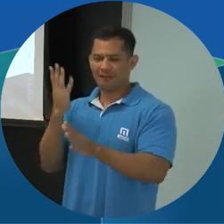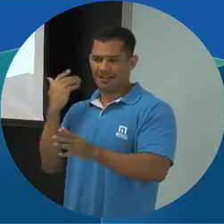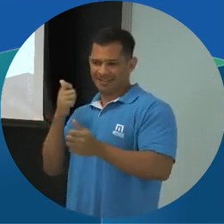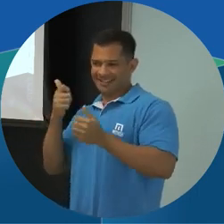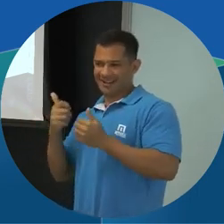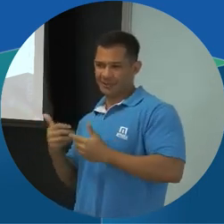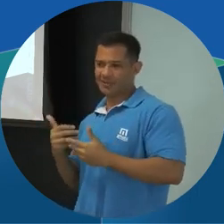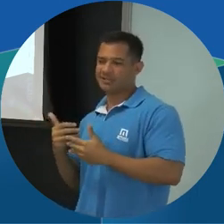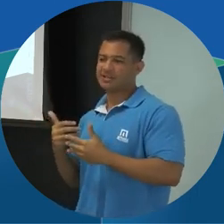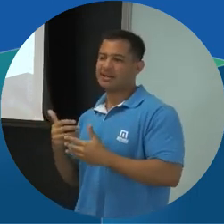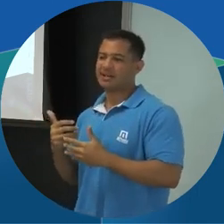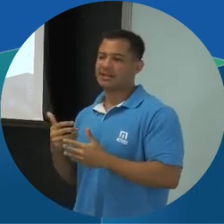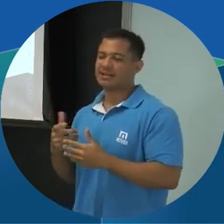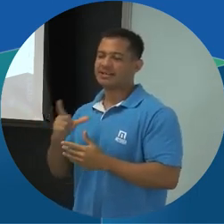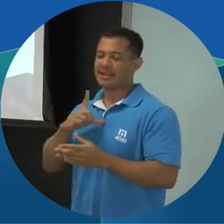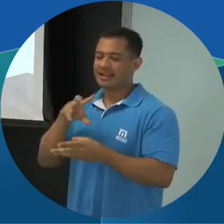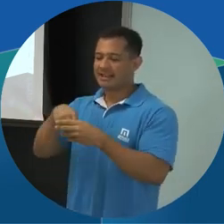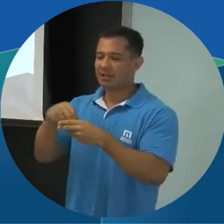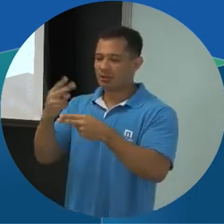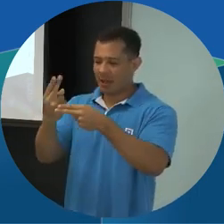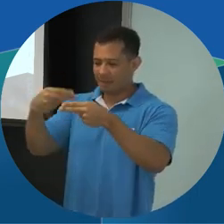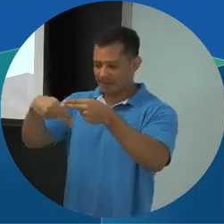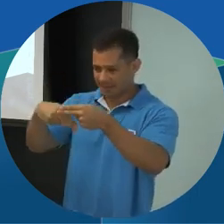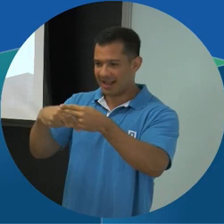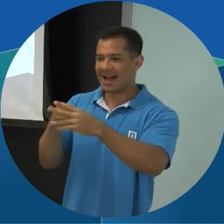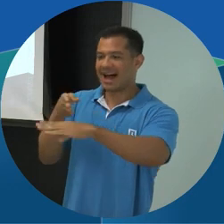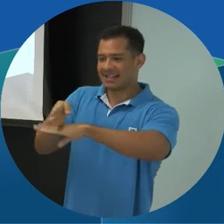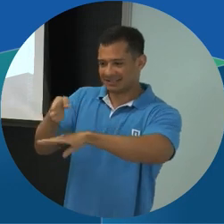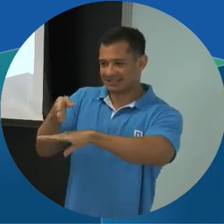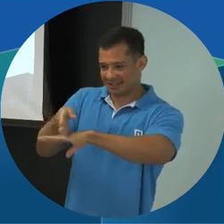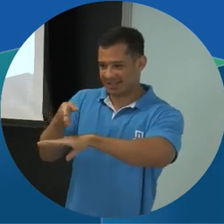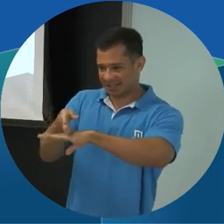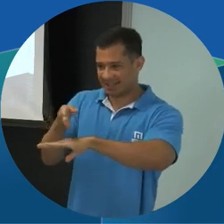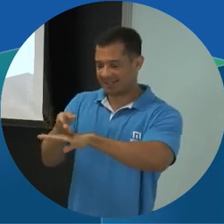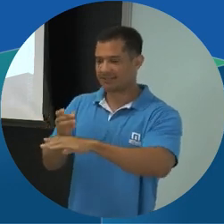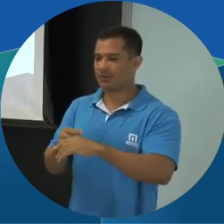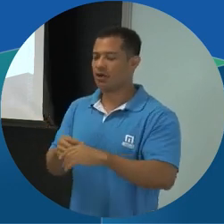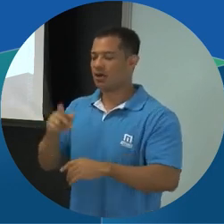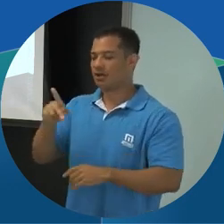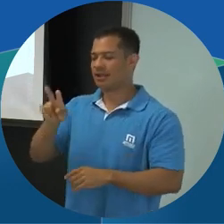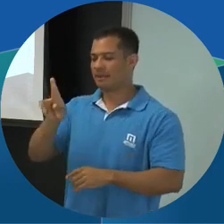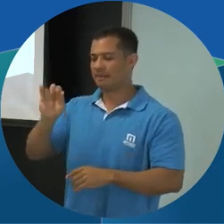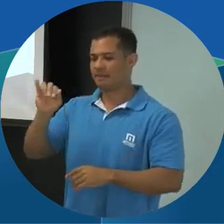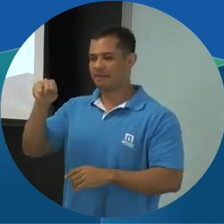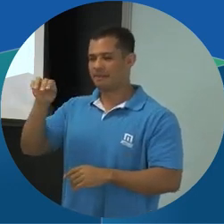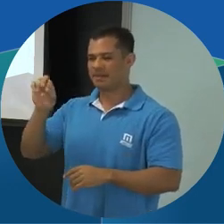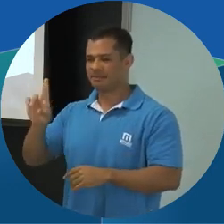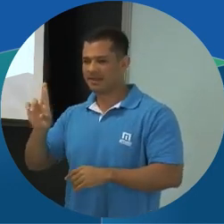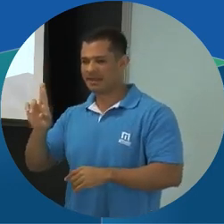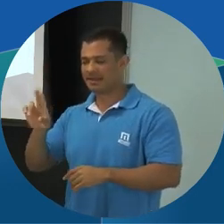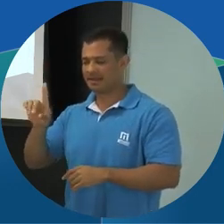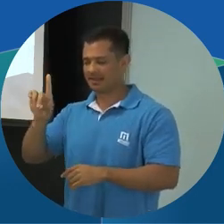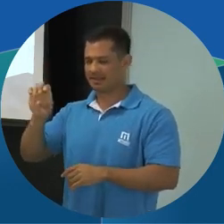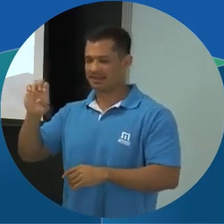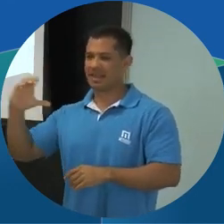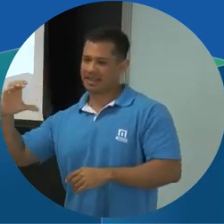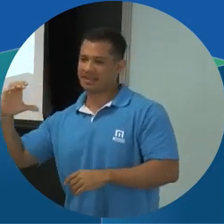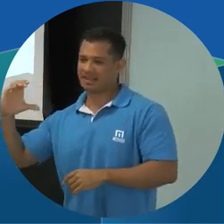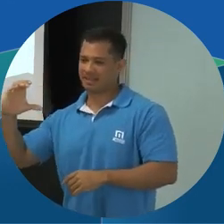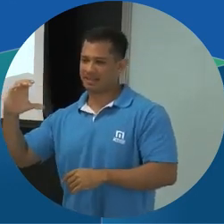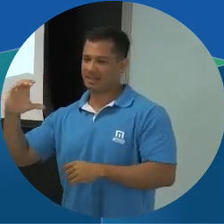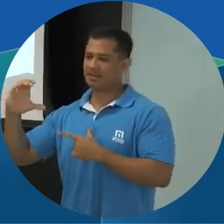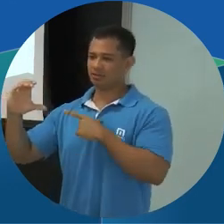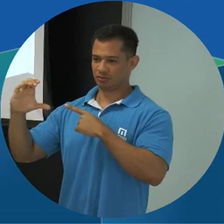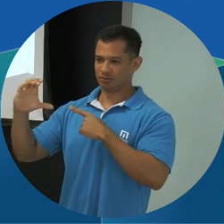tínhamos dentro da própria Priner o acesso e Priner Deck, o acesso de andames convencionais e Priner Deck.